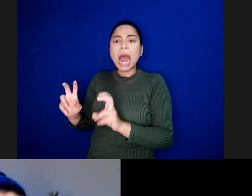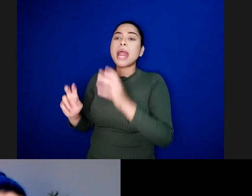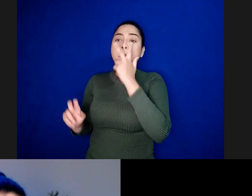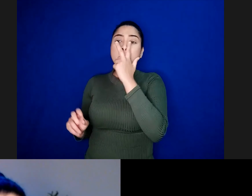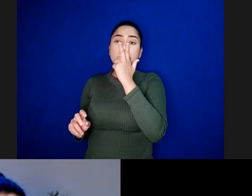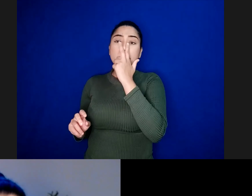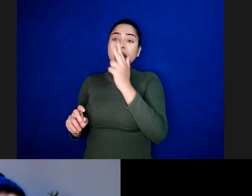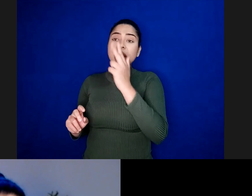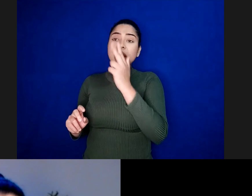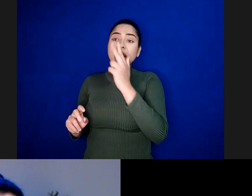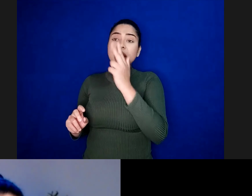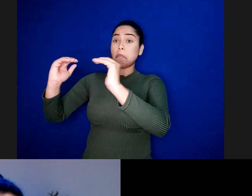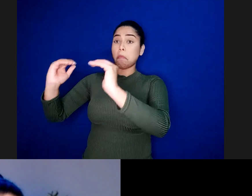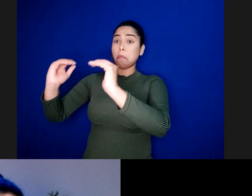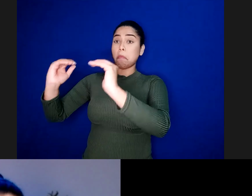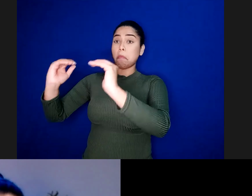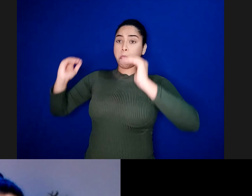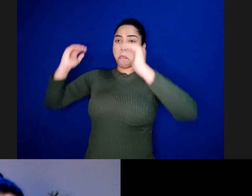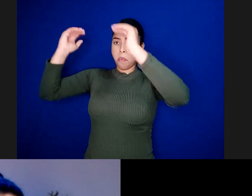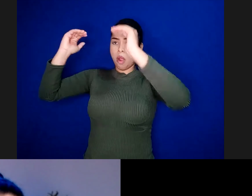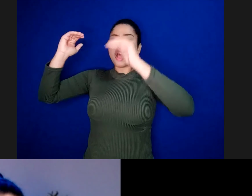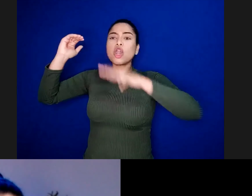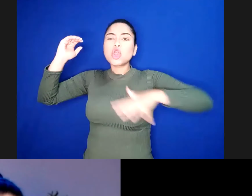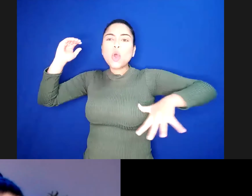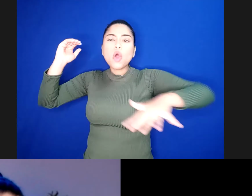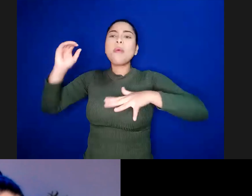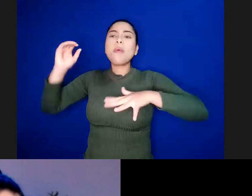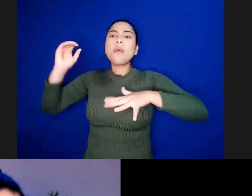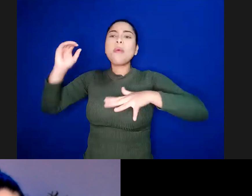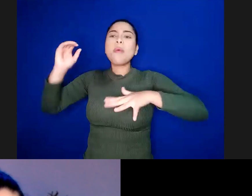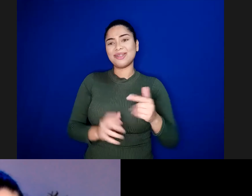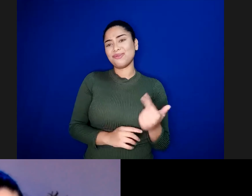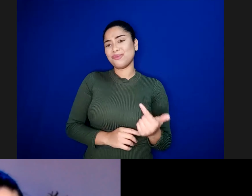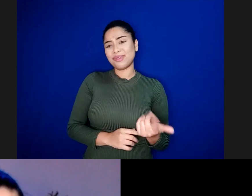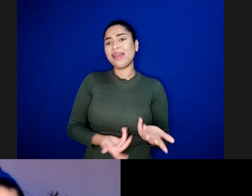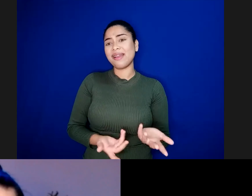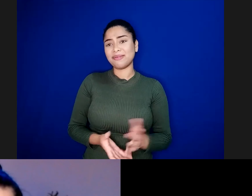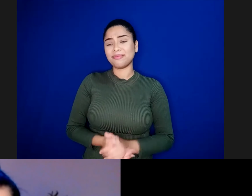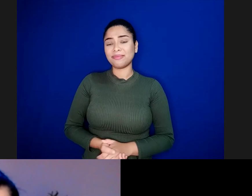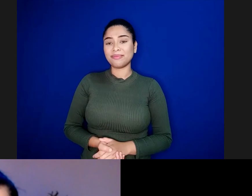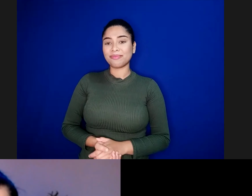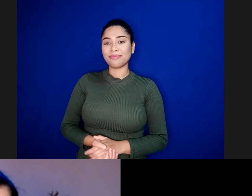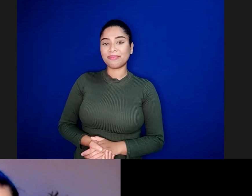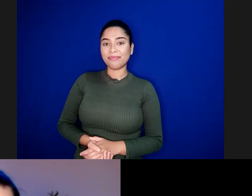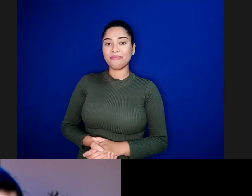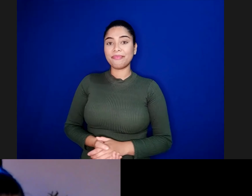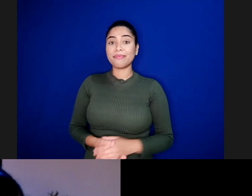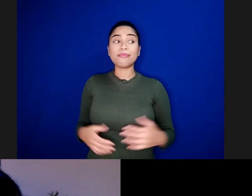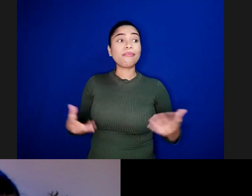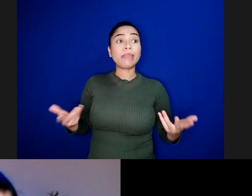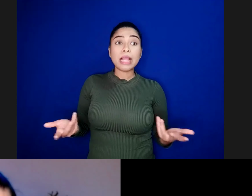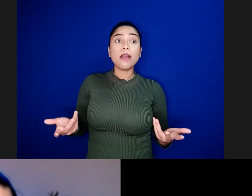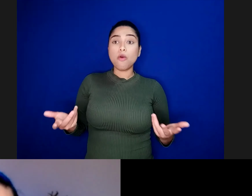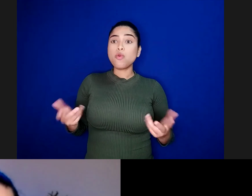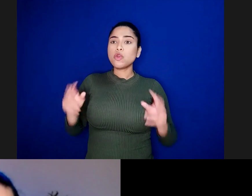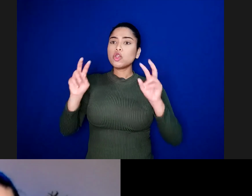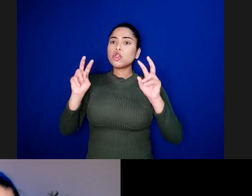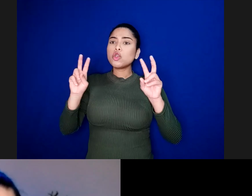assim e não sem dúvida Cláudio na verdade a questão da elitização